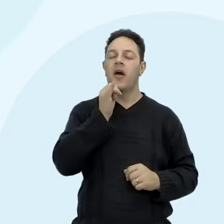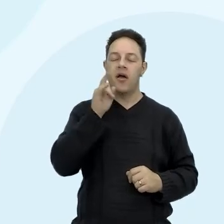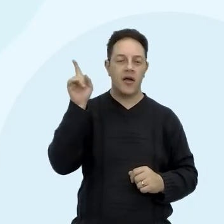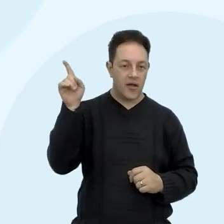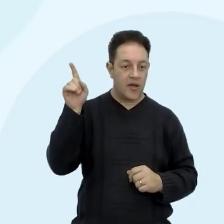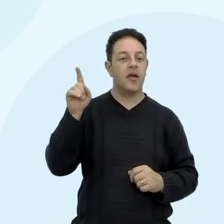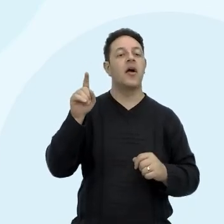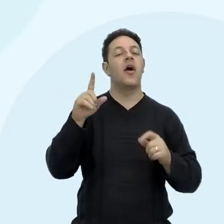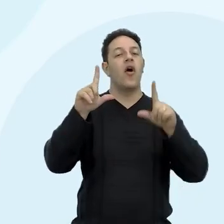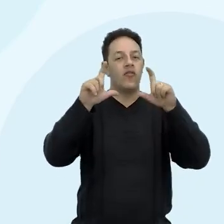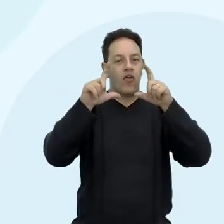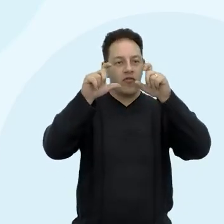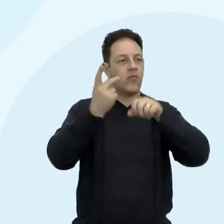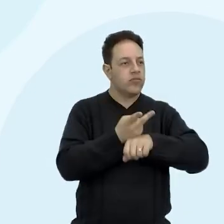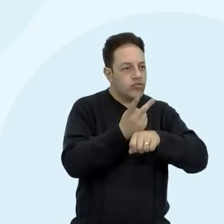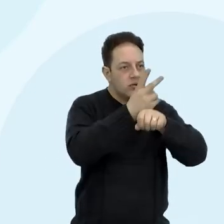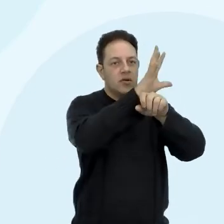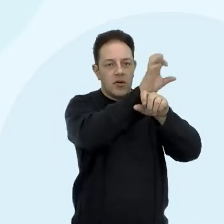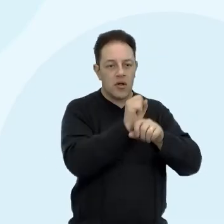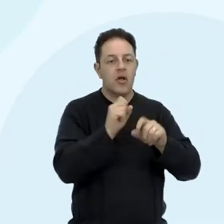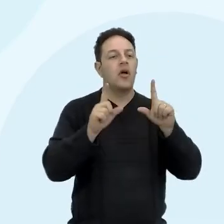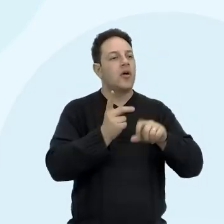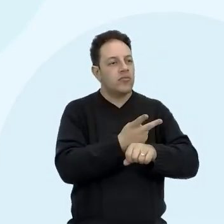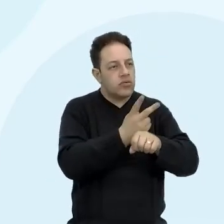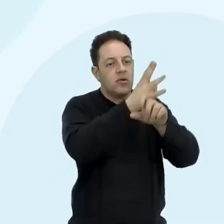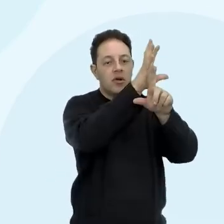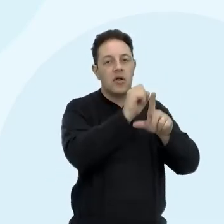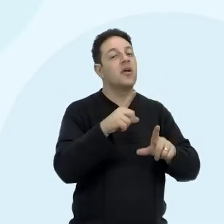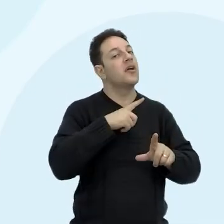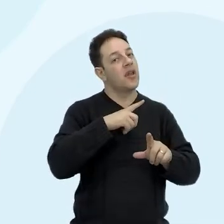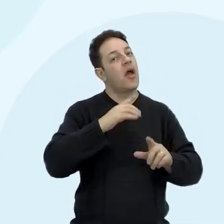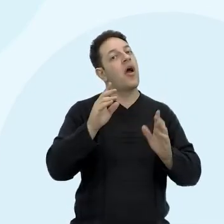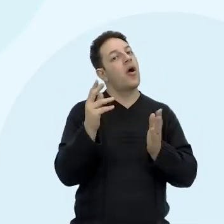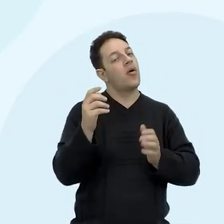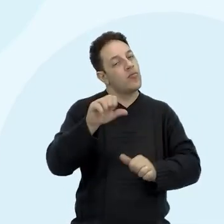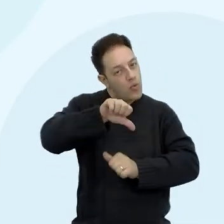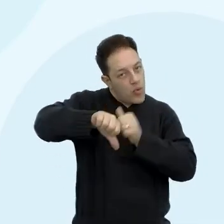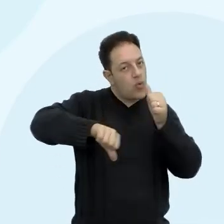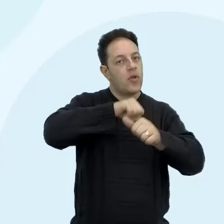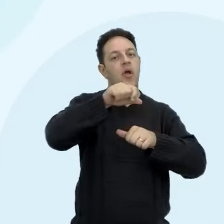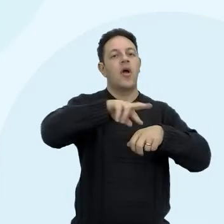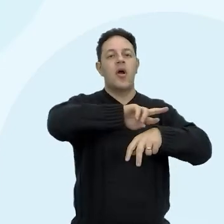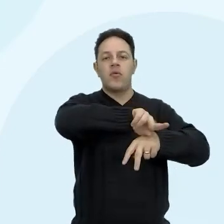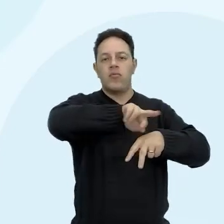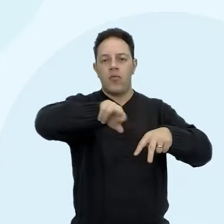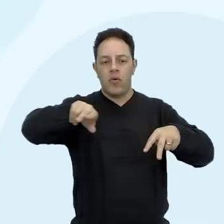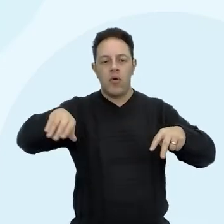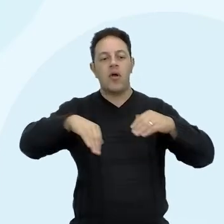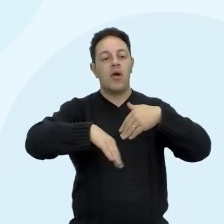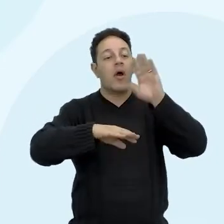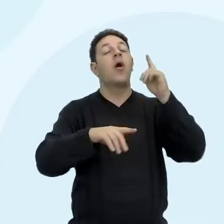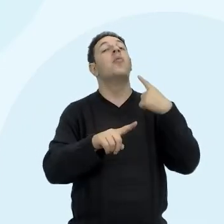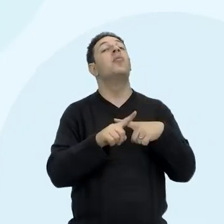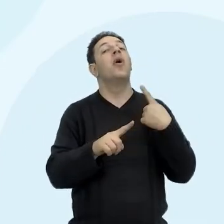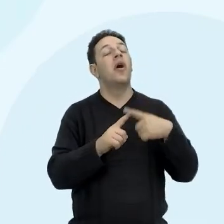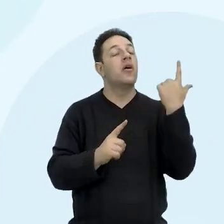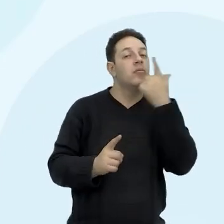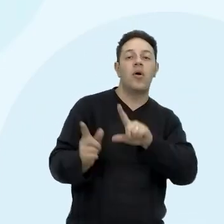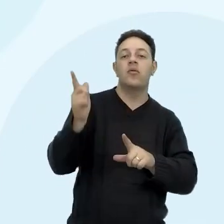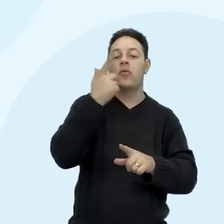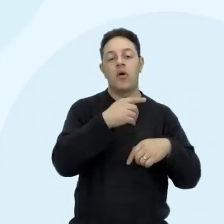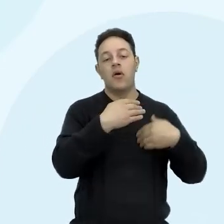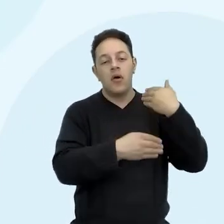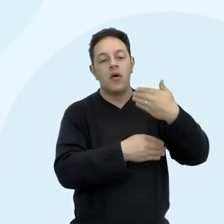de imagens que nós consultamos tem uma diversidade maior, né? Mas isso tudo tem a ver com essas conquistas